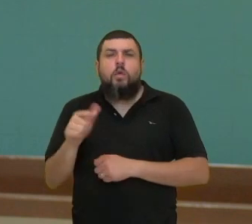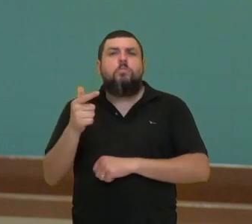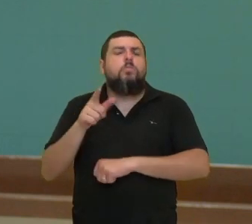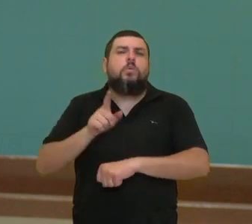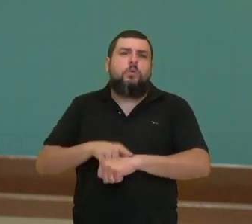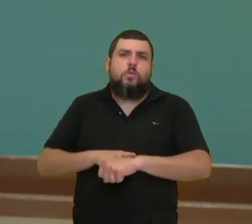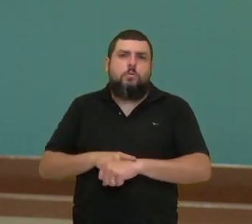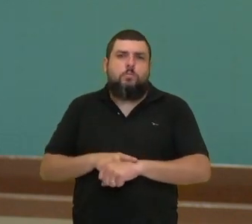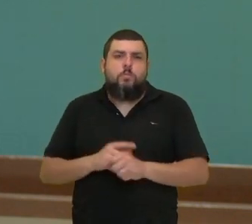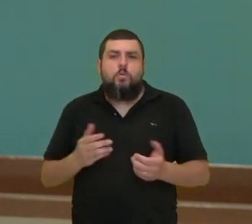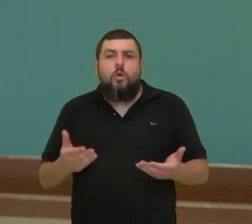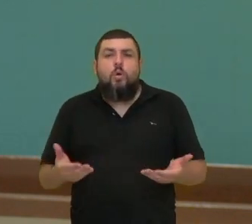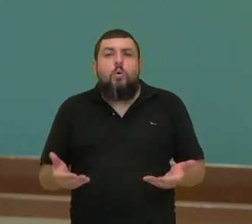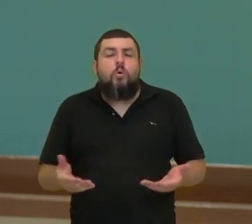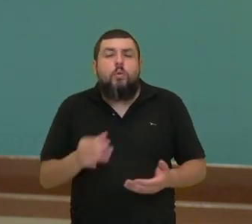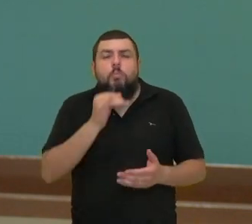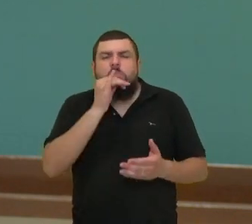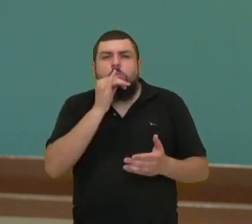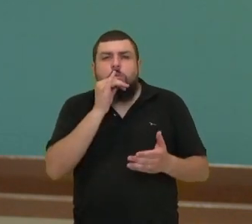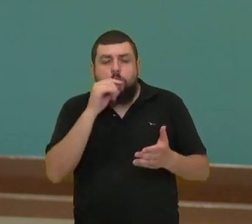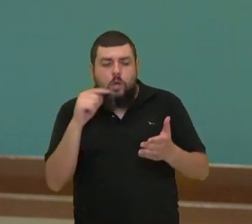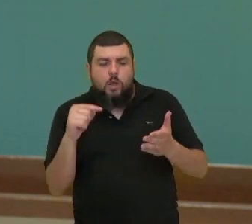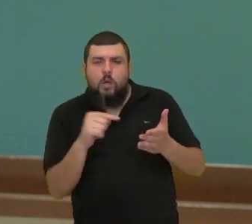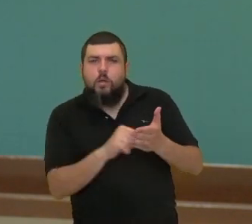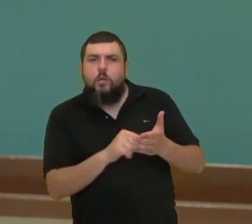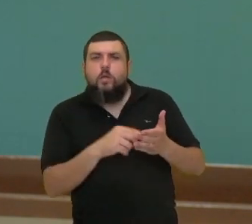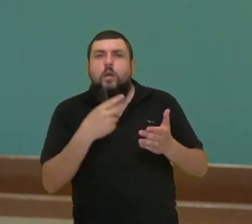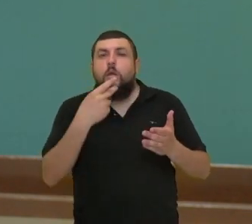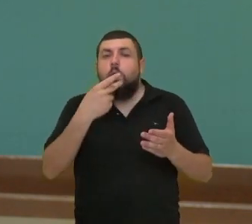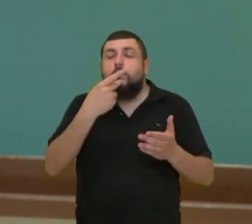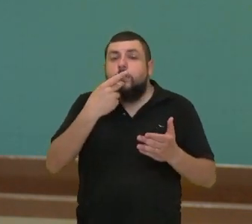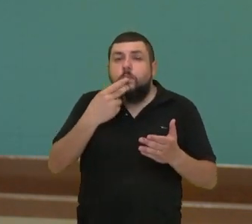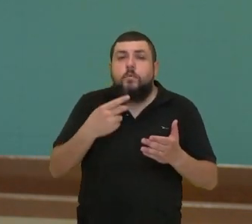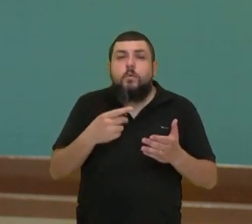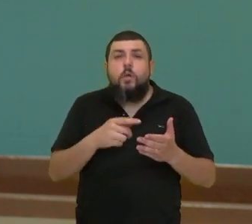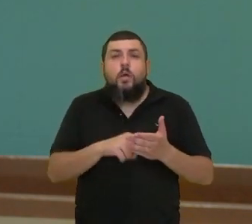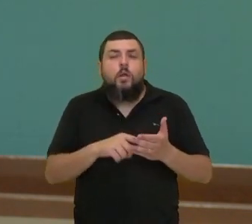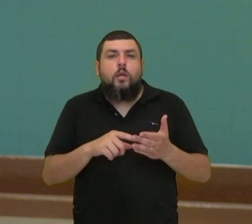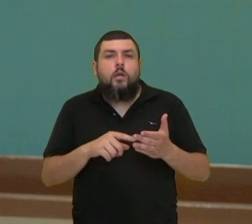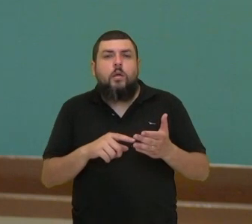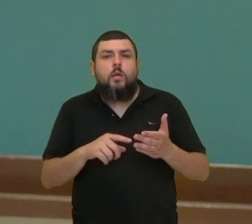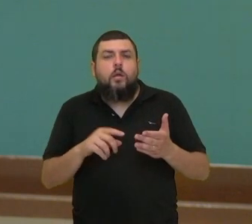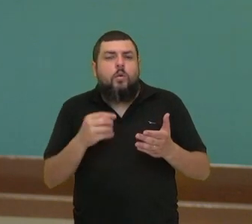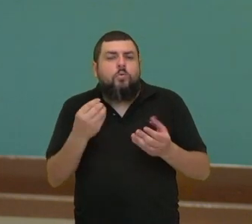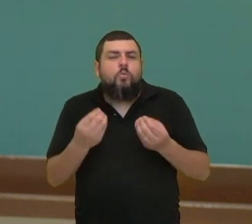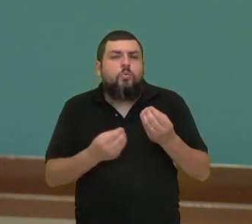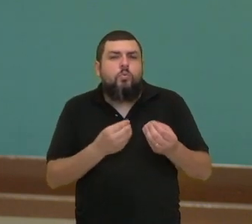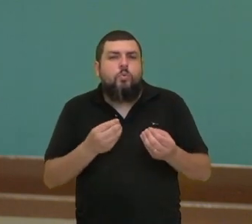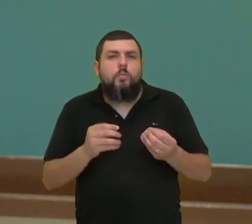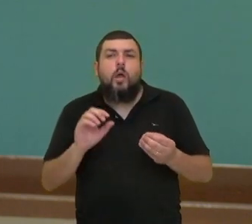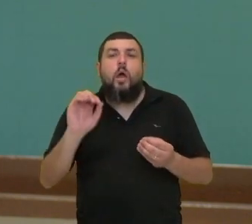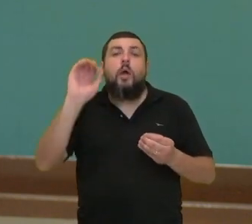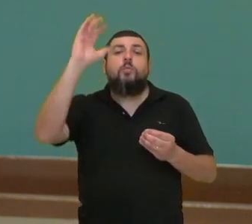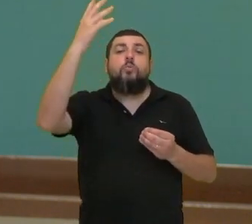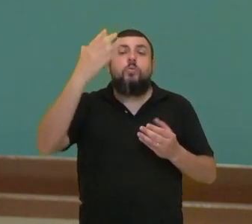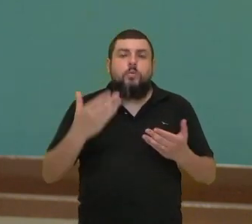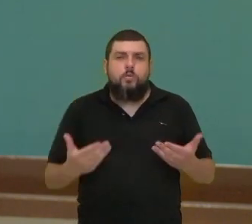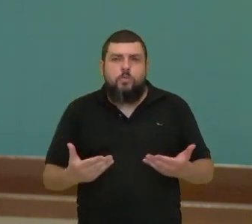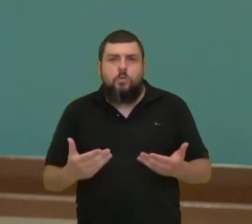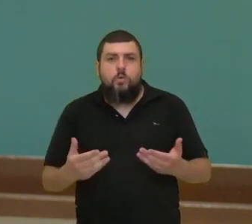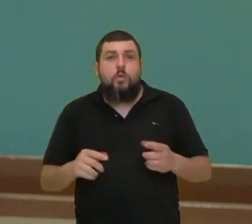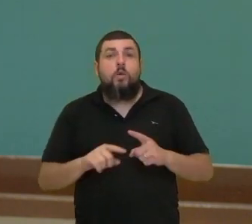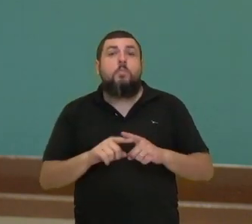tempo específico. A reportagem, ela pode ser, sim, falada de um acontecimento atual, mas eu também posso ler